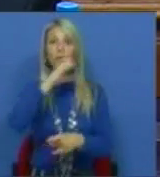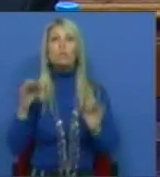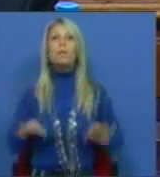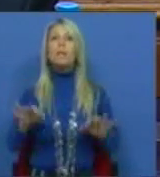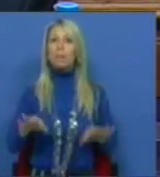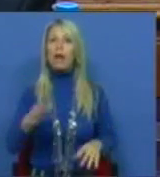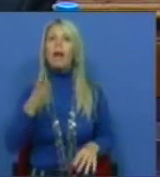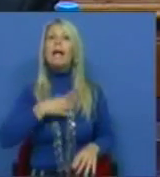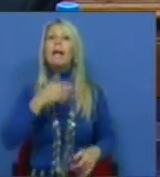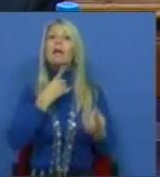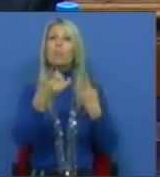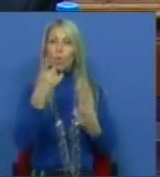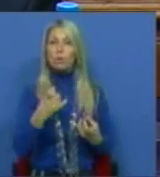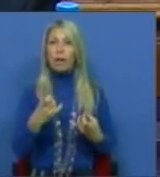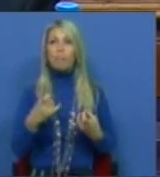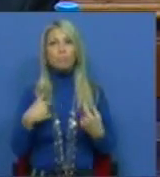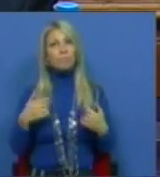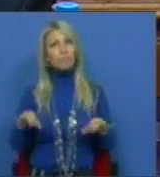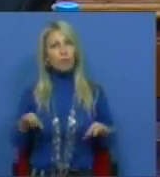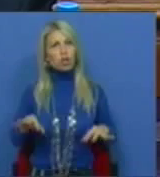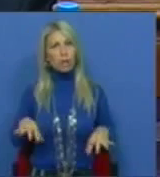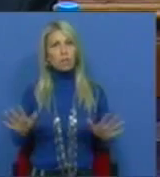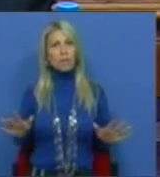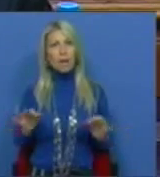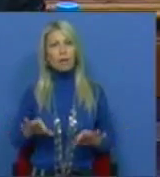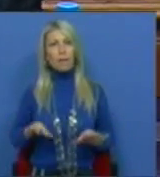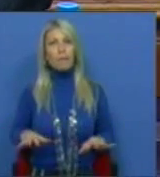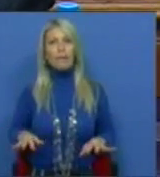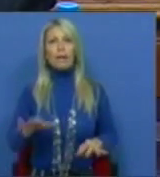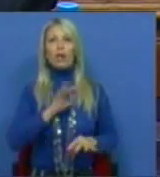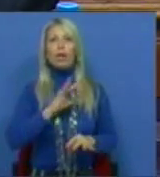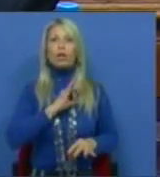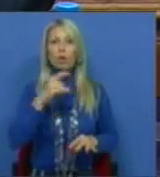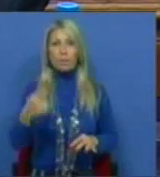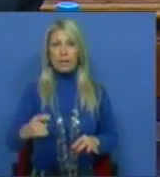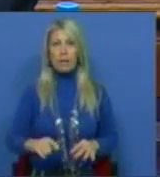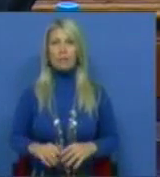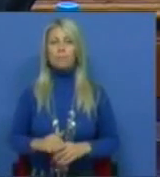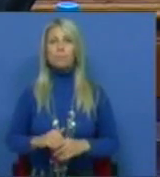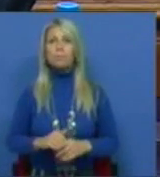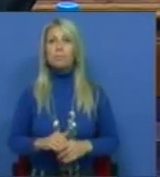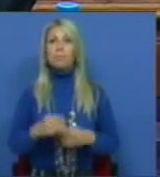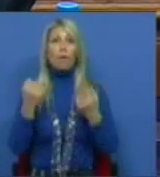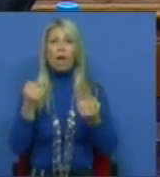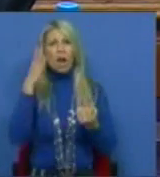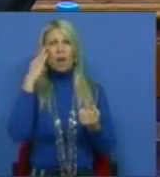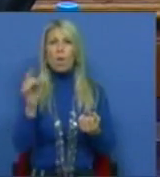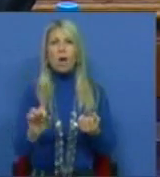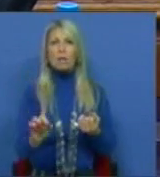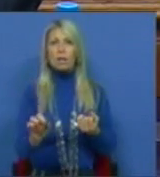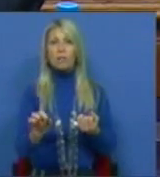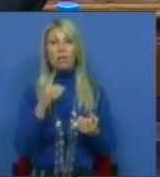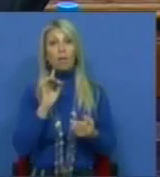terminar, queria-lhe perguntar o seguinte. Vou já terminar, Sr. Presidente. Não considera